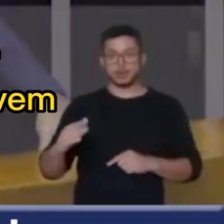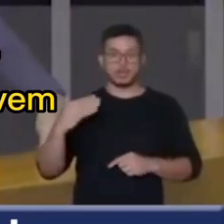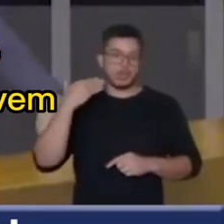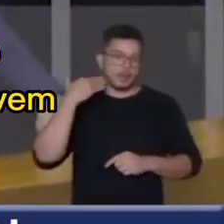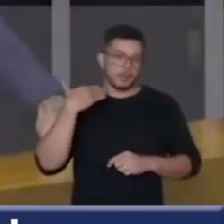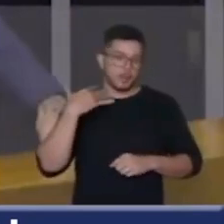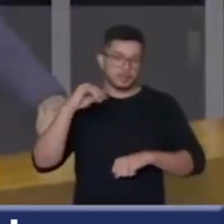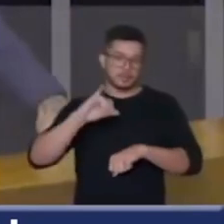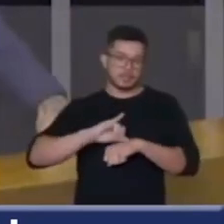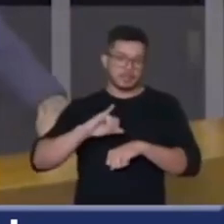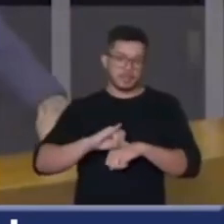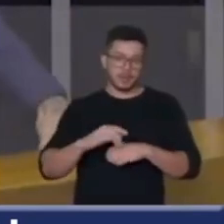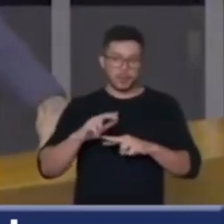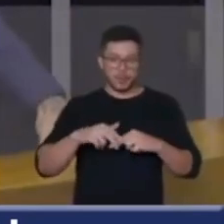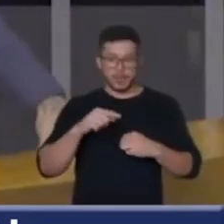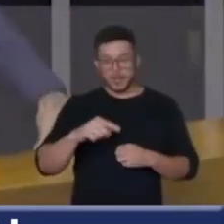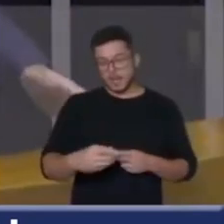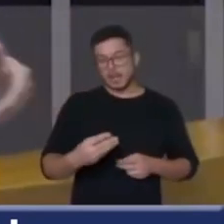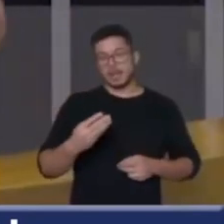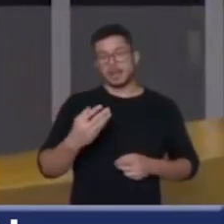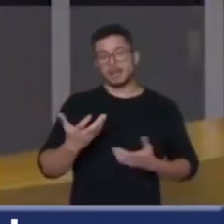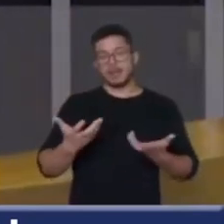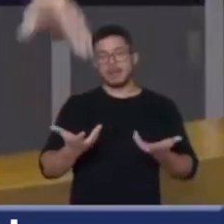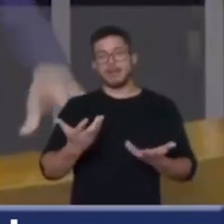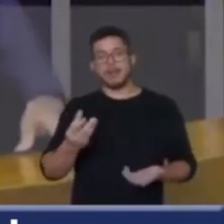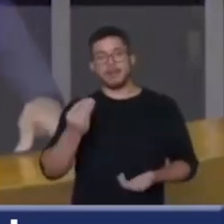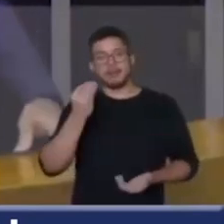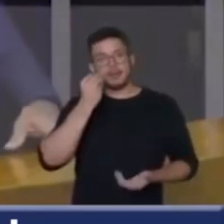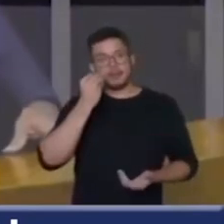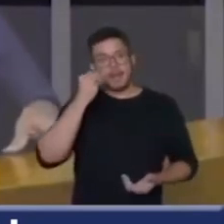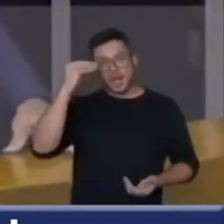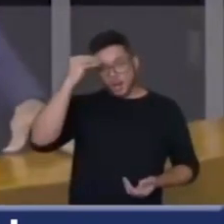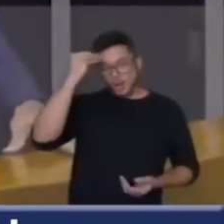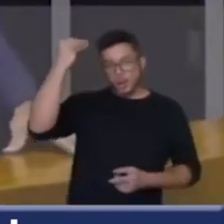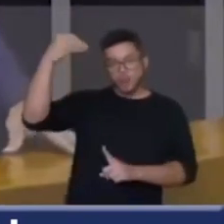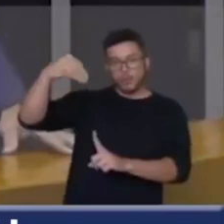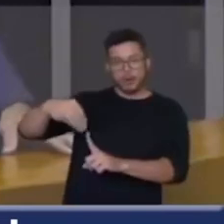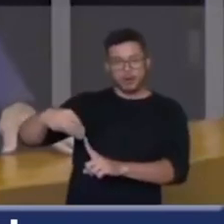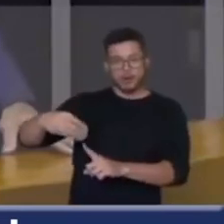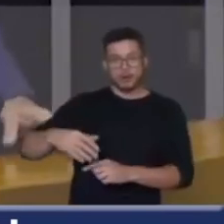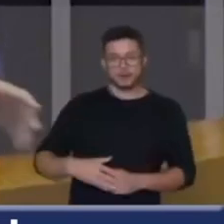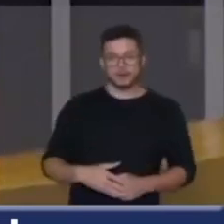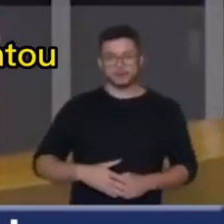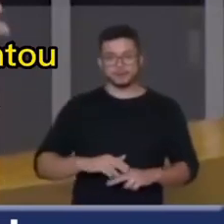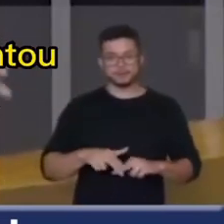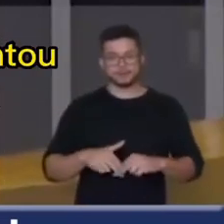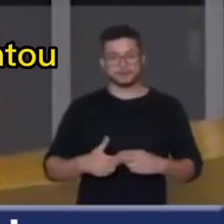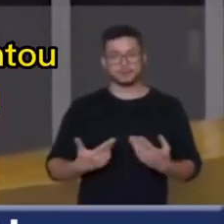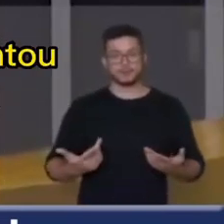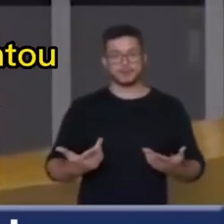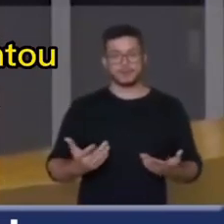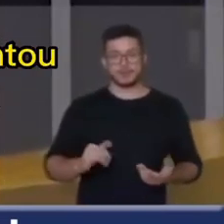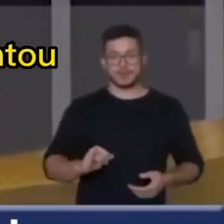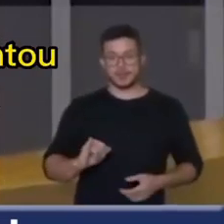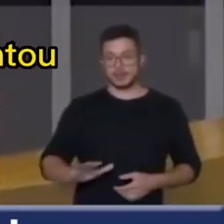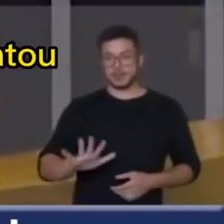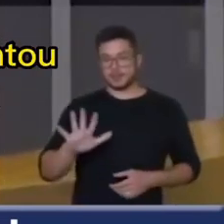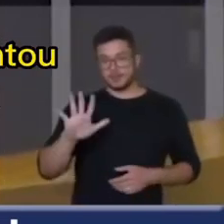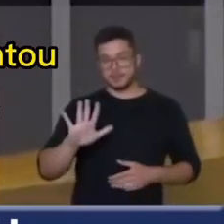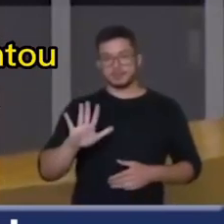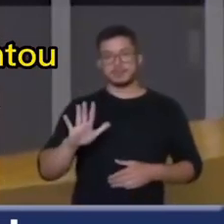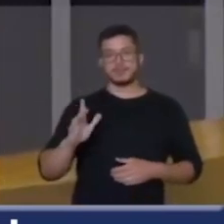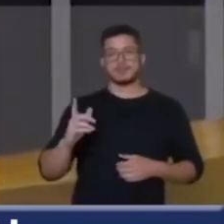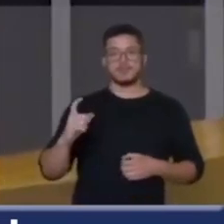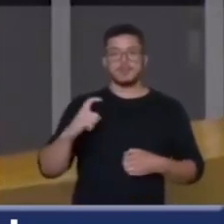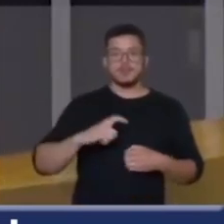cenário que ele vem construindo de alta de inflação volta do desemprego até o momento não apresentou uma nova